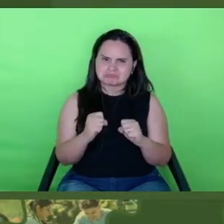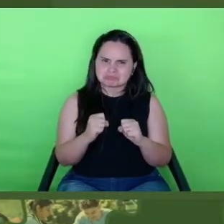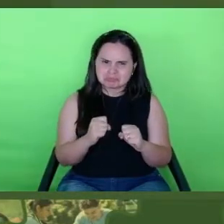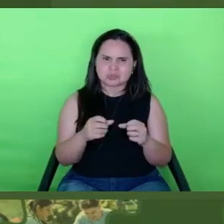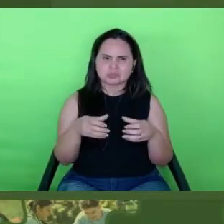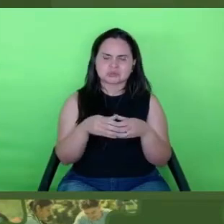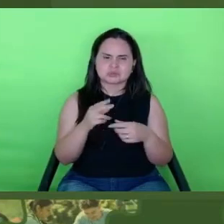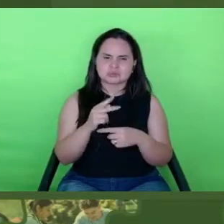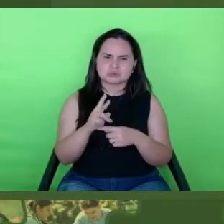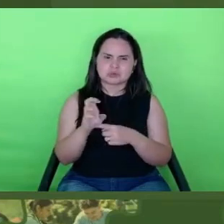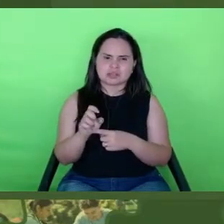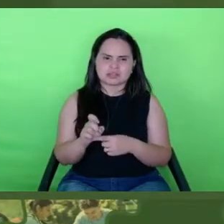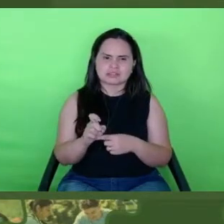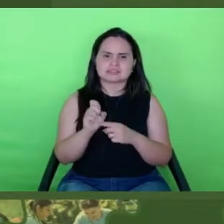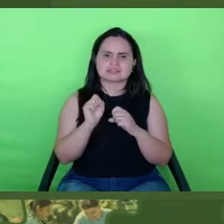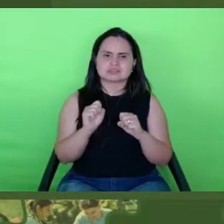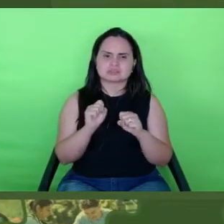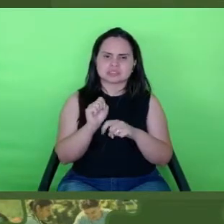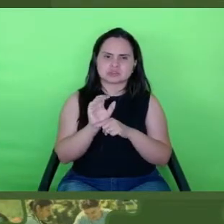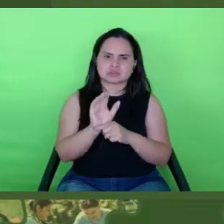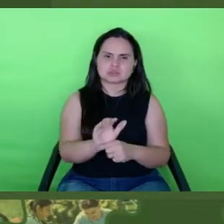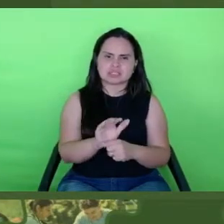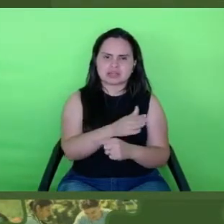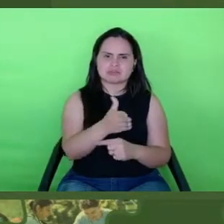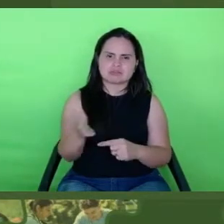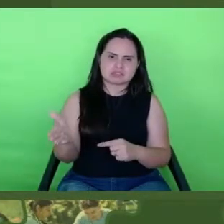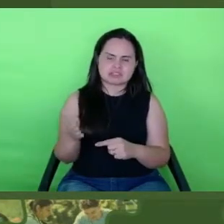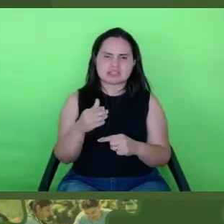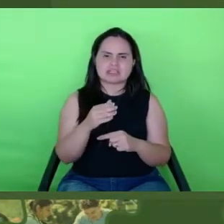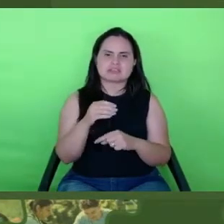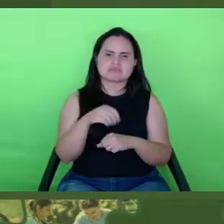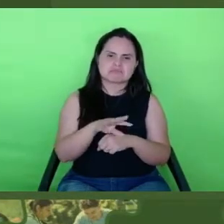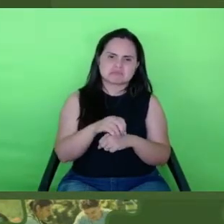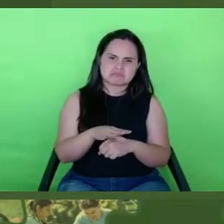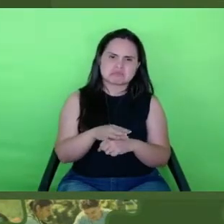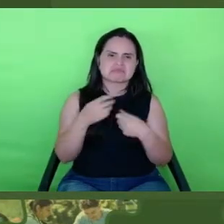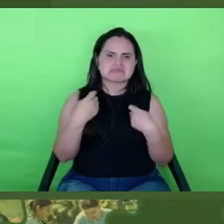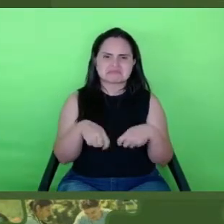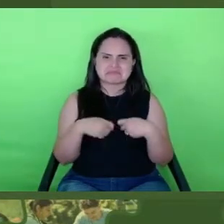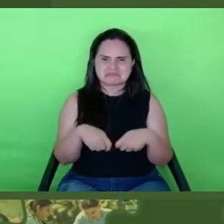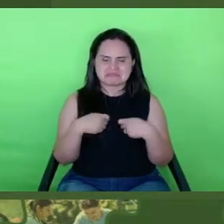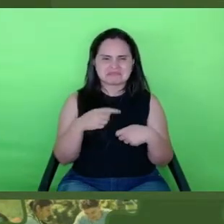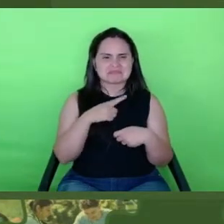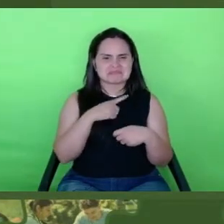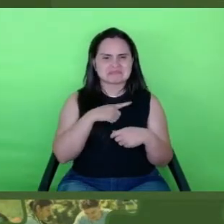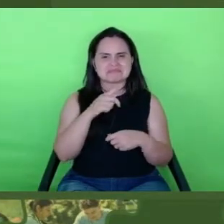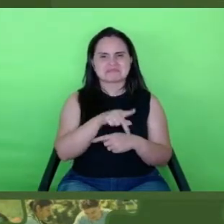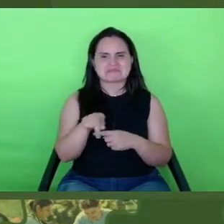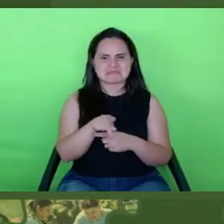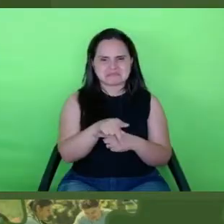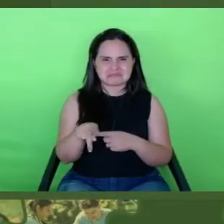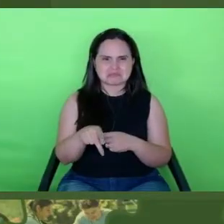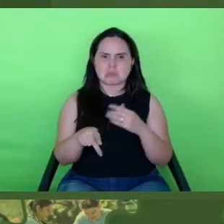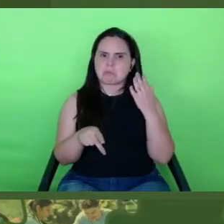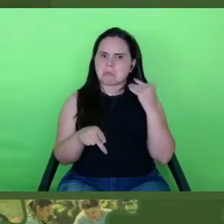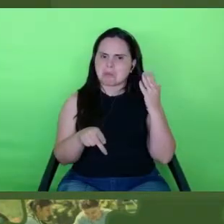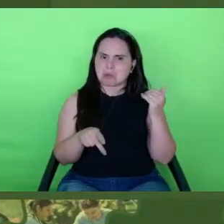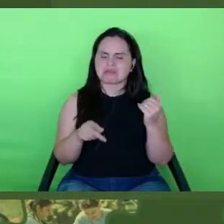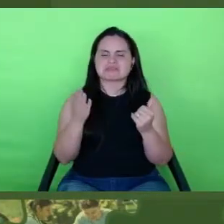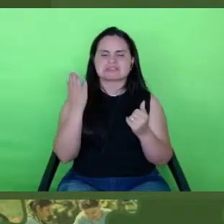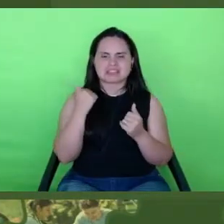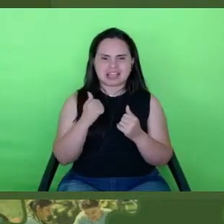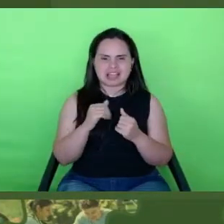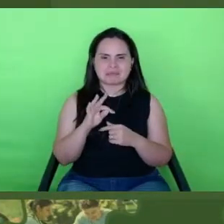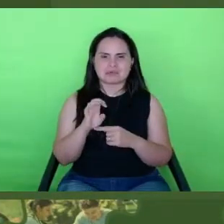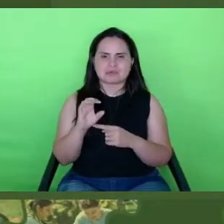ProEx, nós vamos ajudar vocês com todas as orientações necessárias, né? Temos professores gabaritados aqui, né? O professor Theo